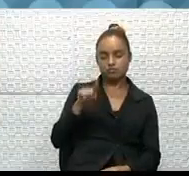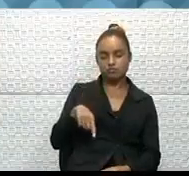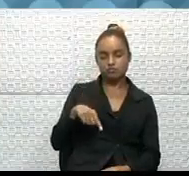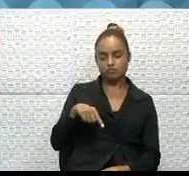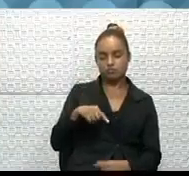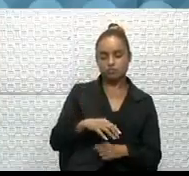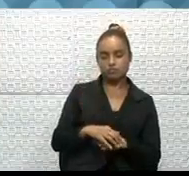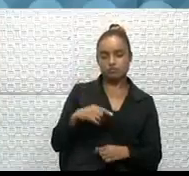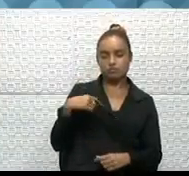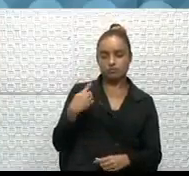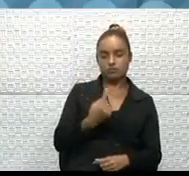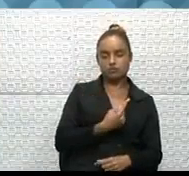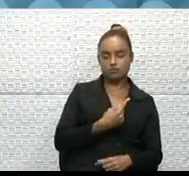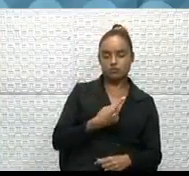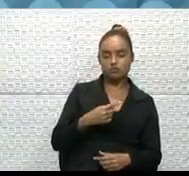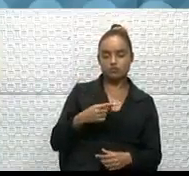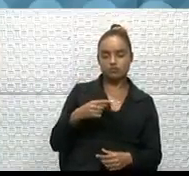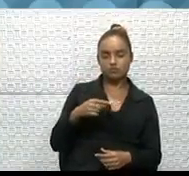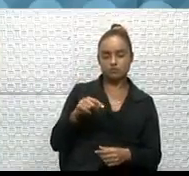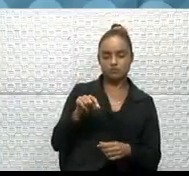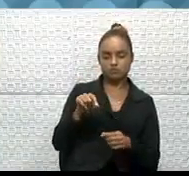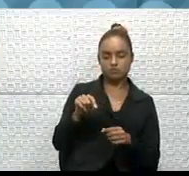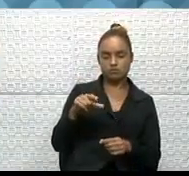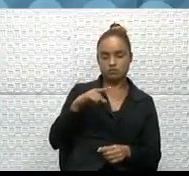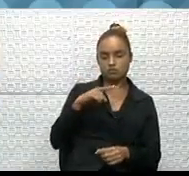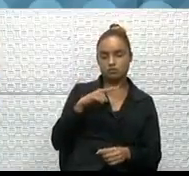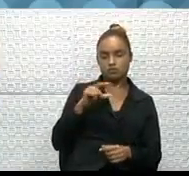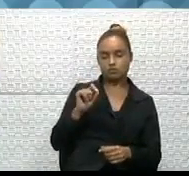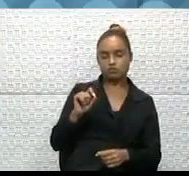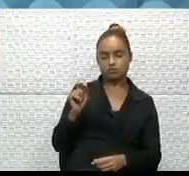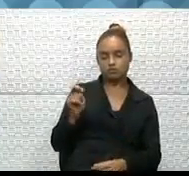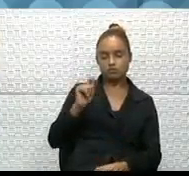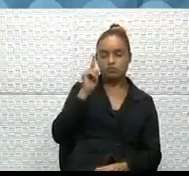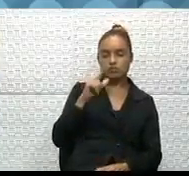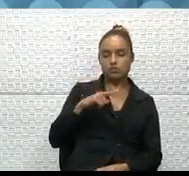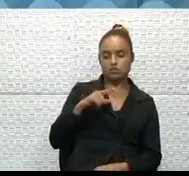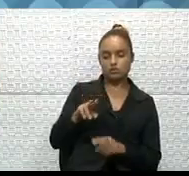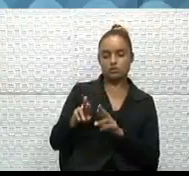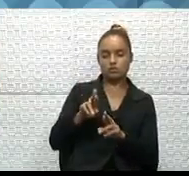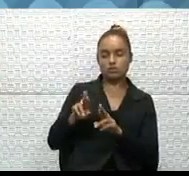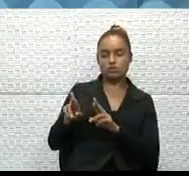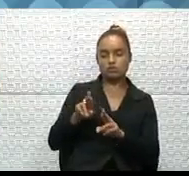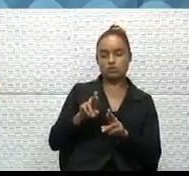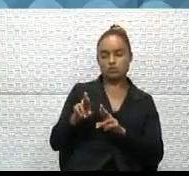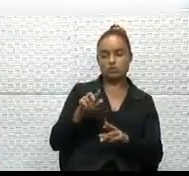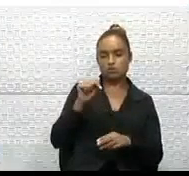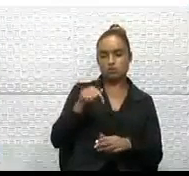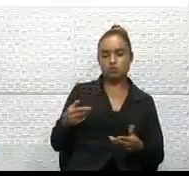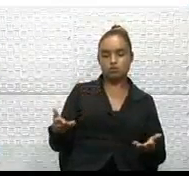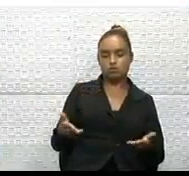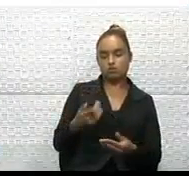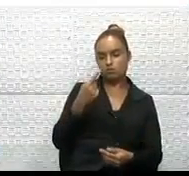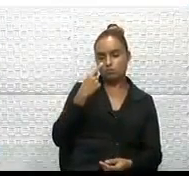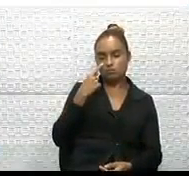nós extraímos a raiz quadrada e assim obtemos o coeficiente de correlação. Bom, acompanhe comigo no